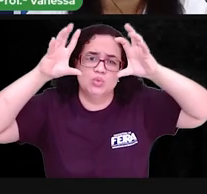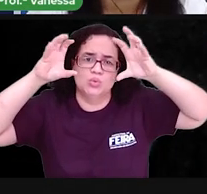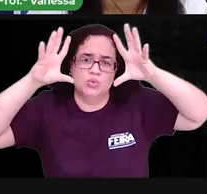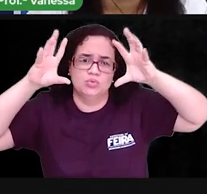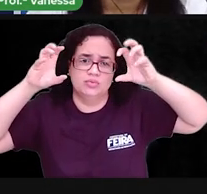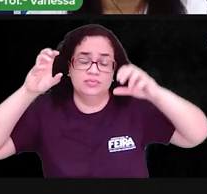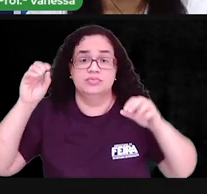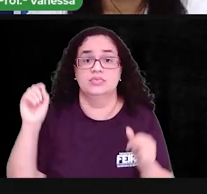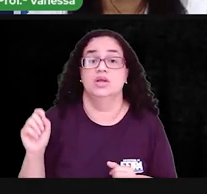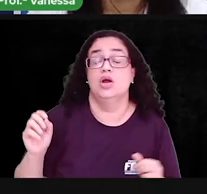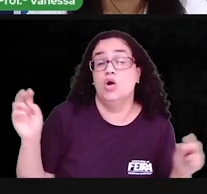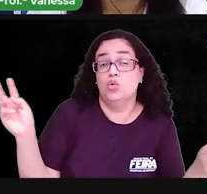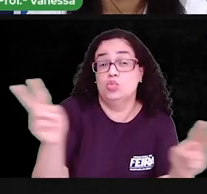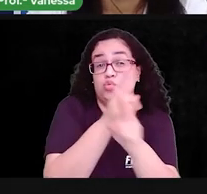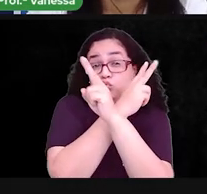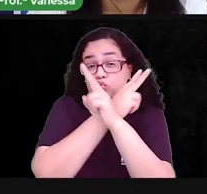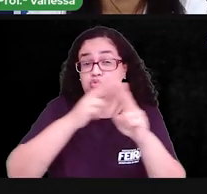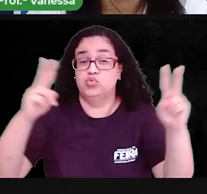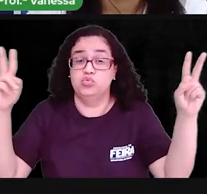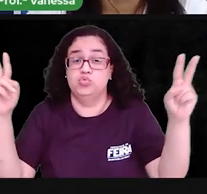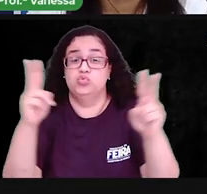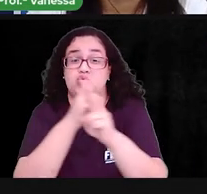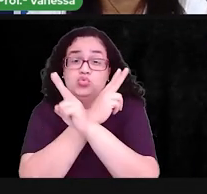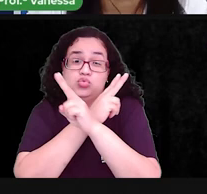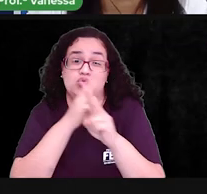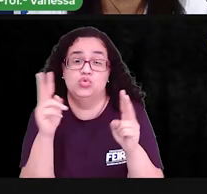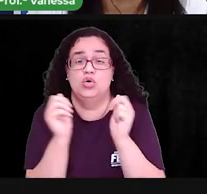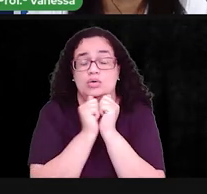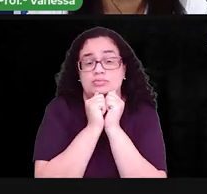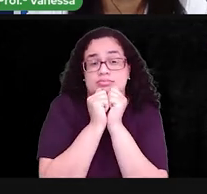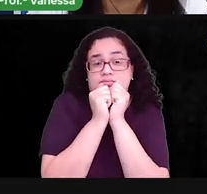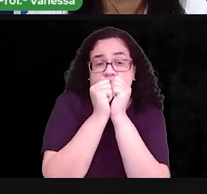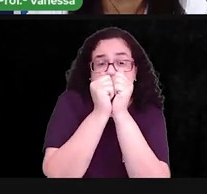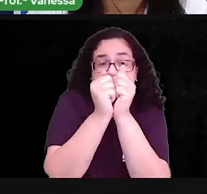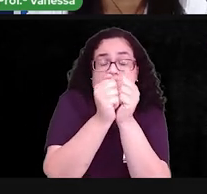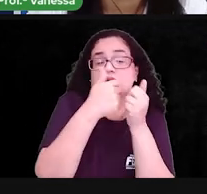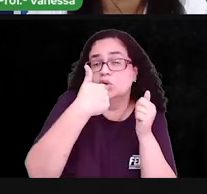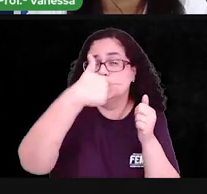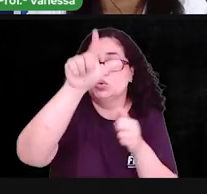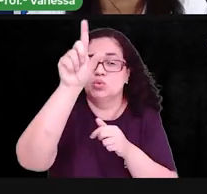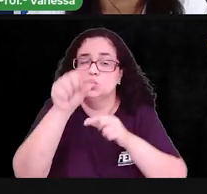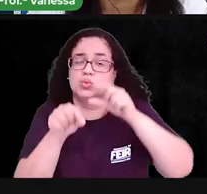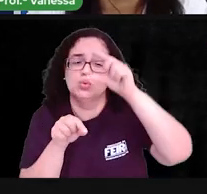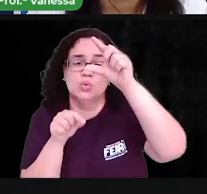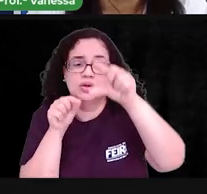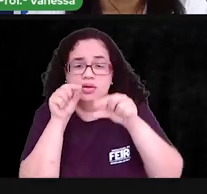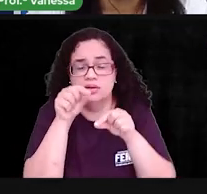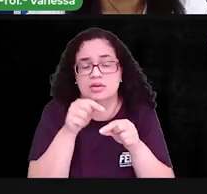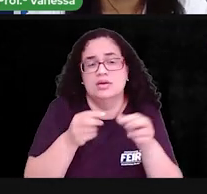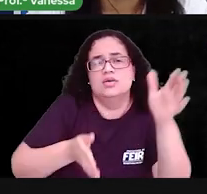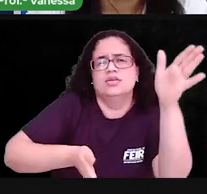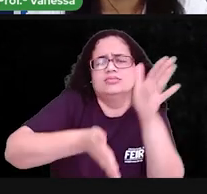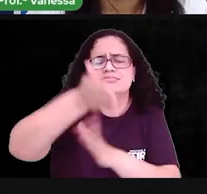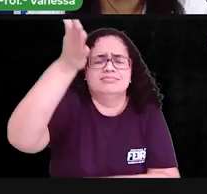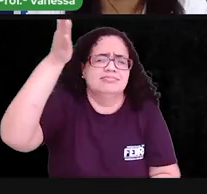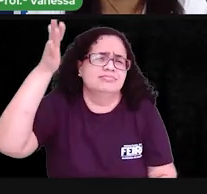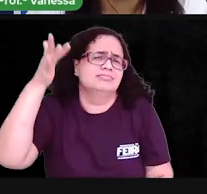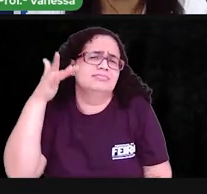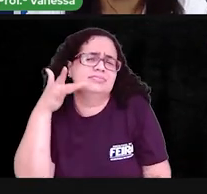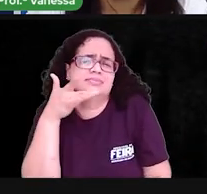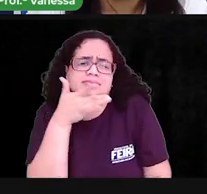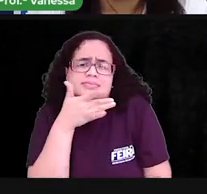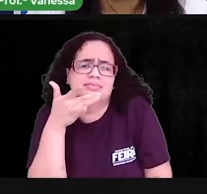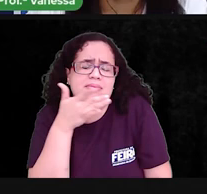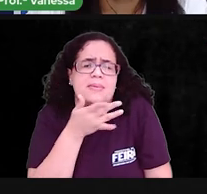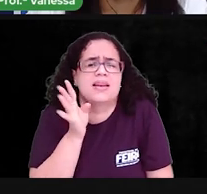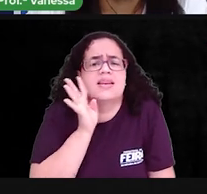Livre e o vento soprou a nuvem que juntou-se a outra e mais um era uma viagem